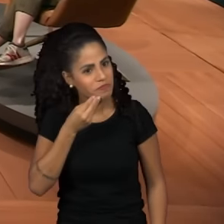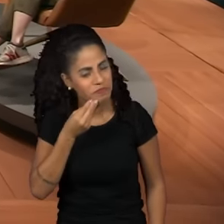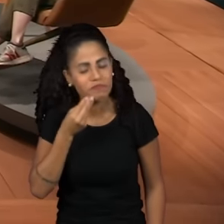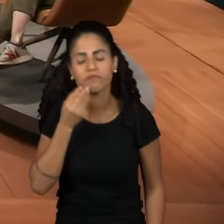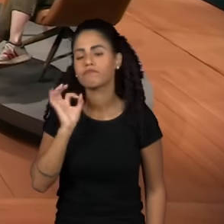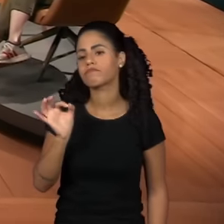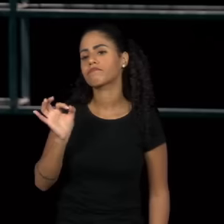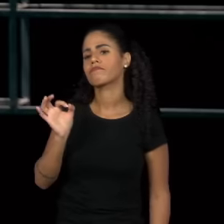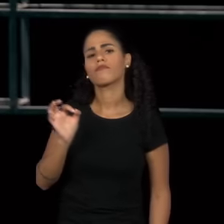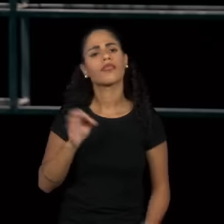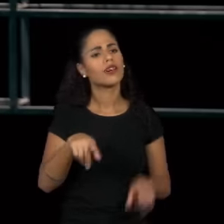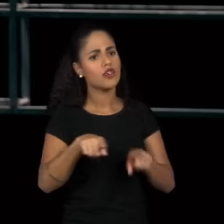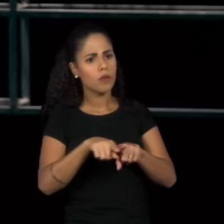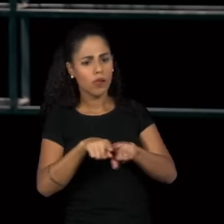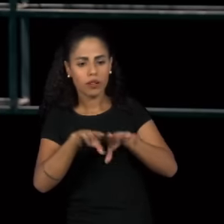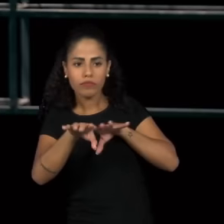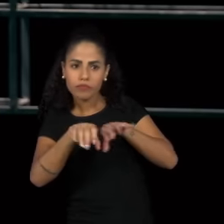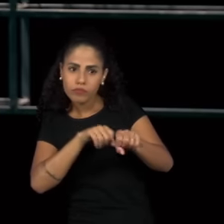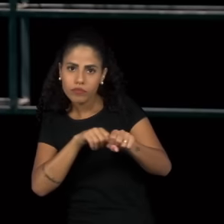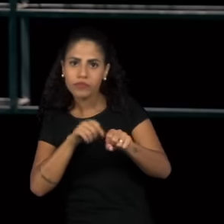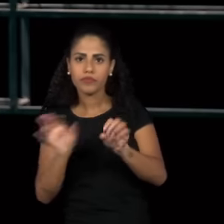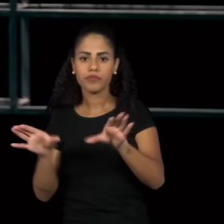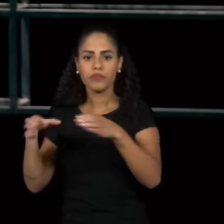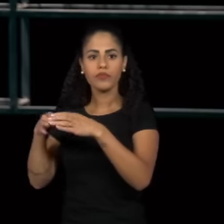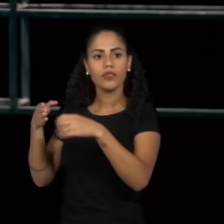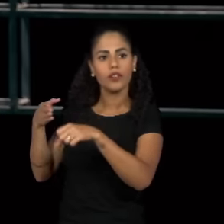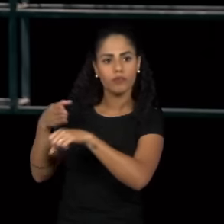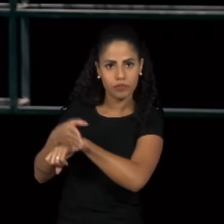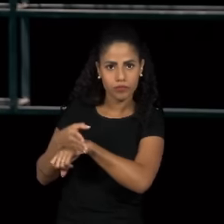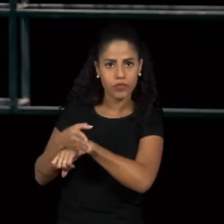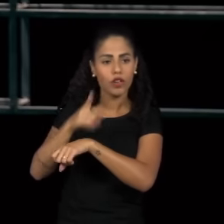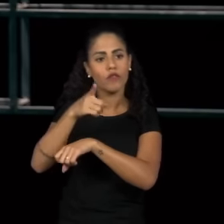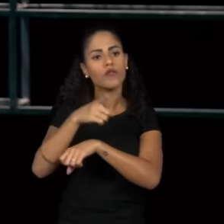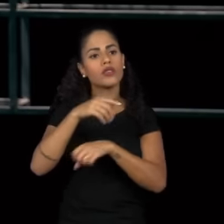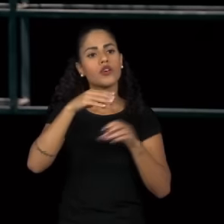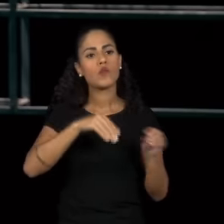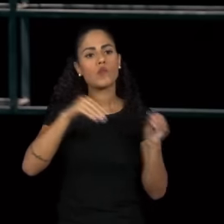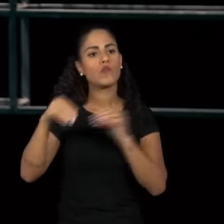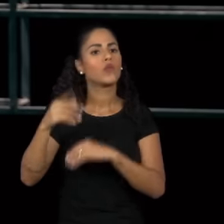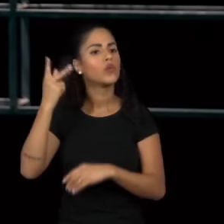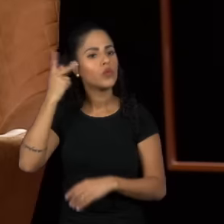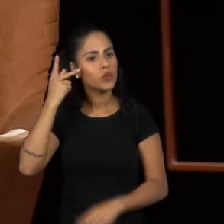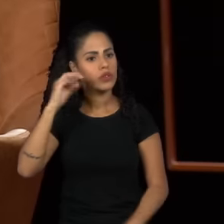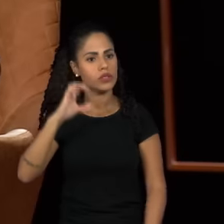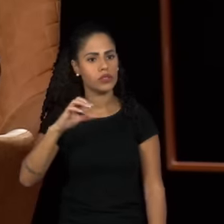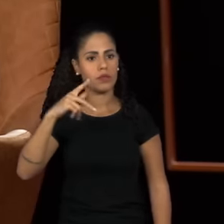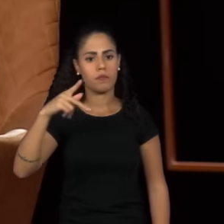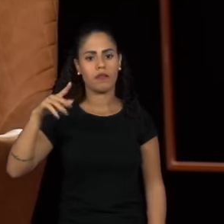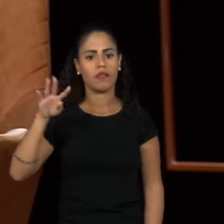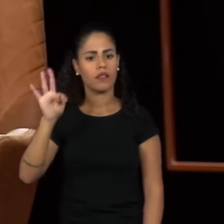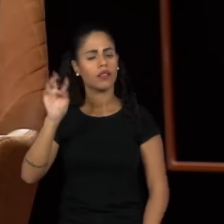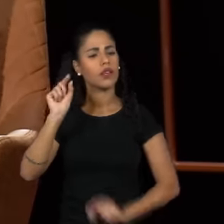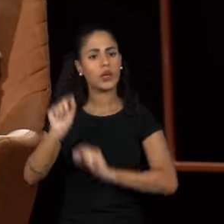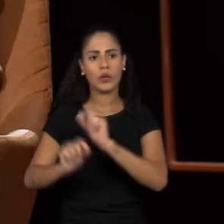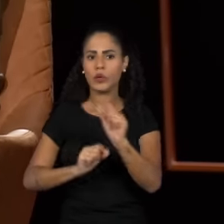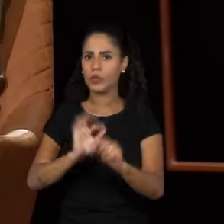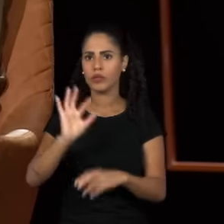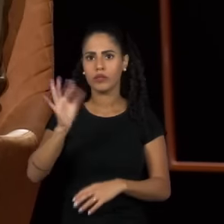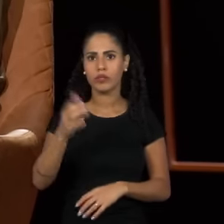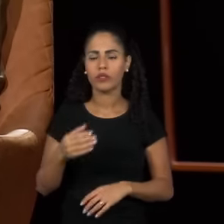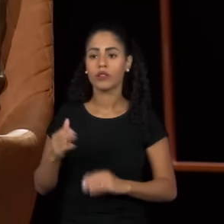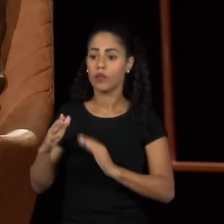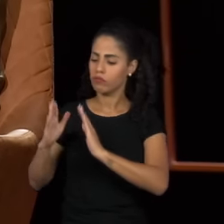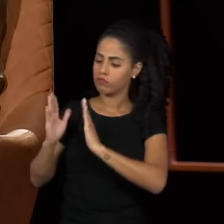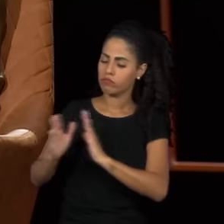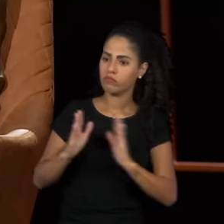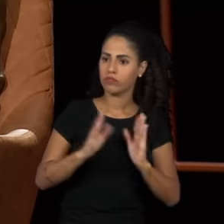a sua formatura e a sua entrada na companhia do Gerald, você veio para São Paulo e passou um ano no CPT. Porque o Gerald, nesse